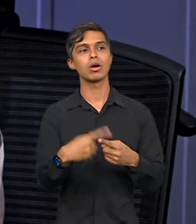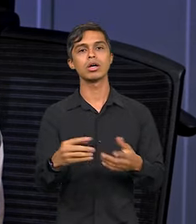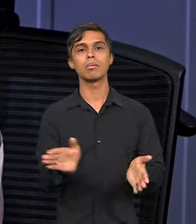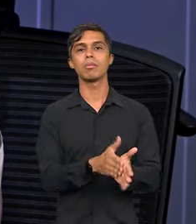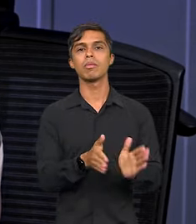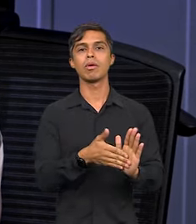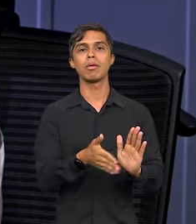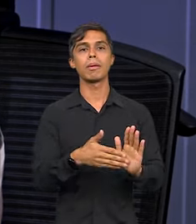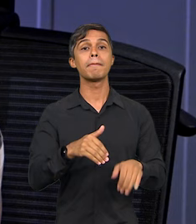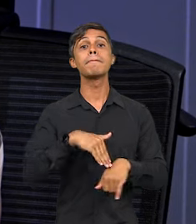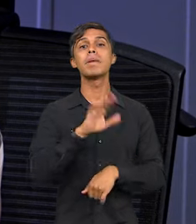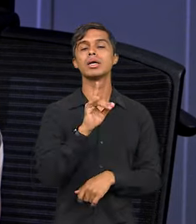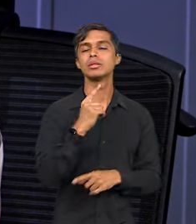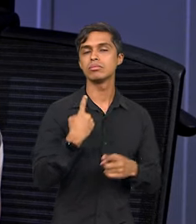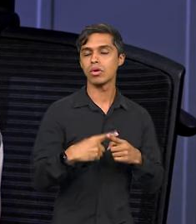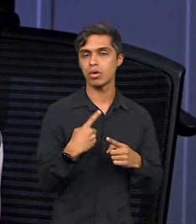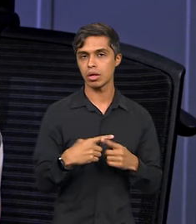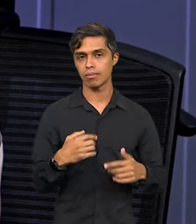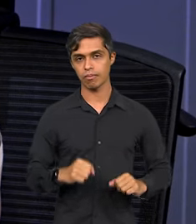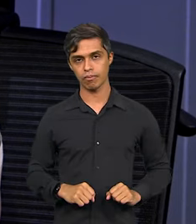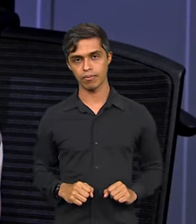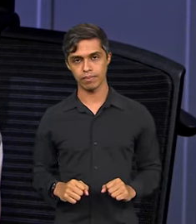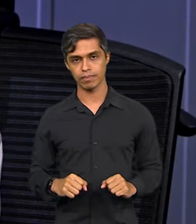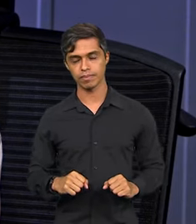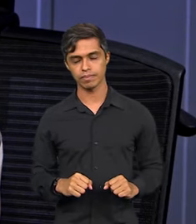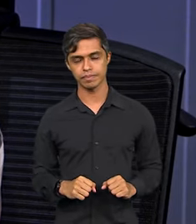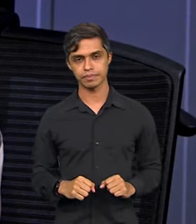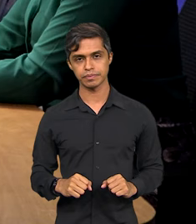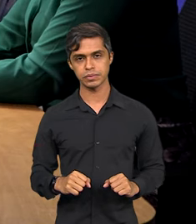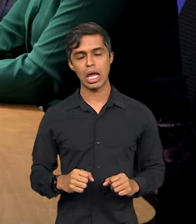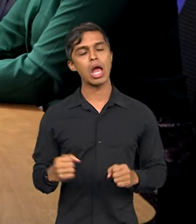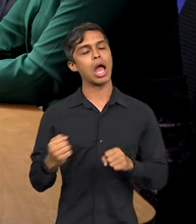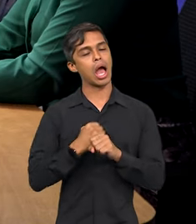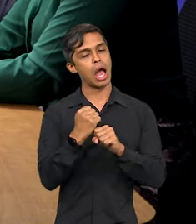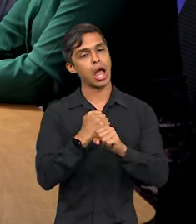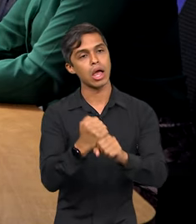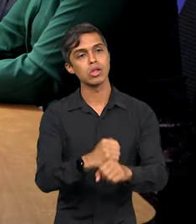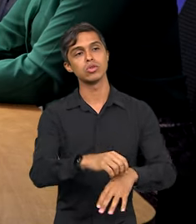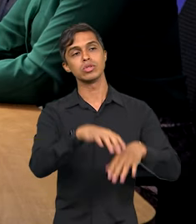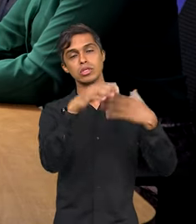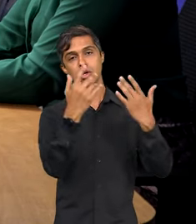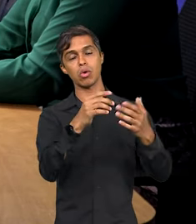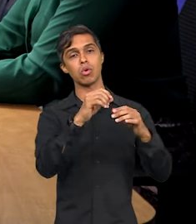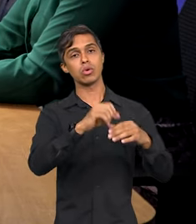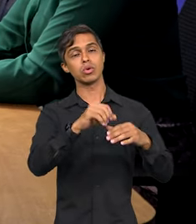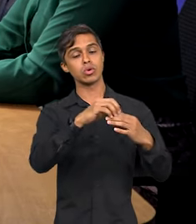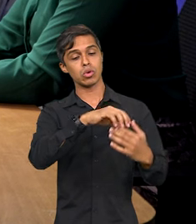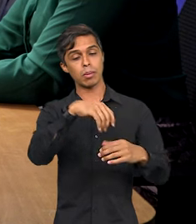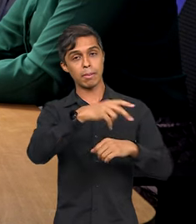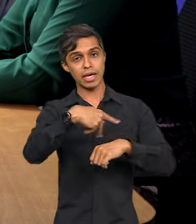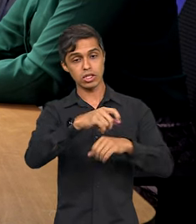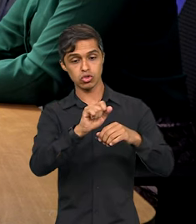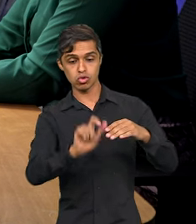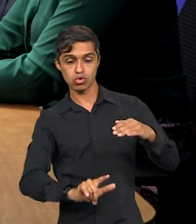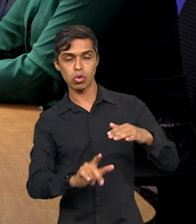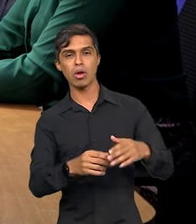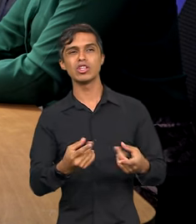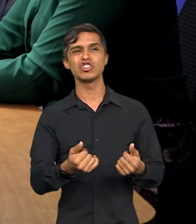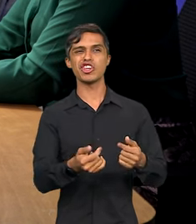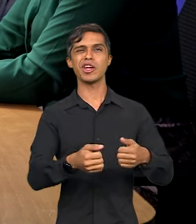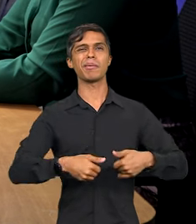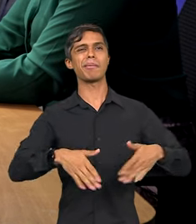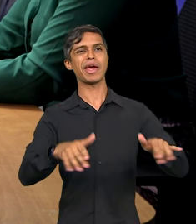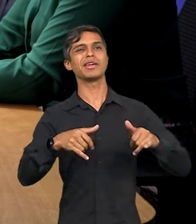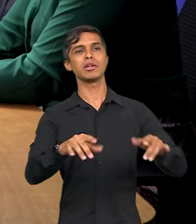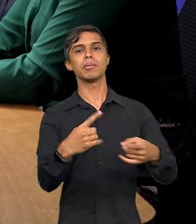estamos propondo mais porque eh todo ano os países especialmente os países do sul perdem muito dinheiro pela evasão